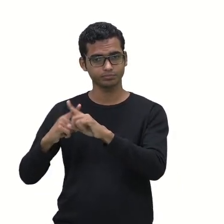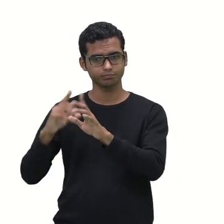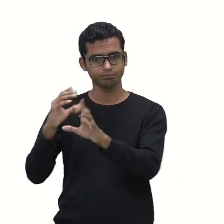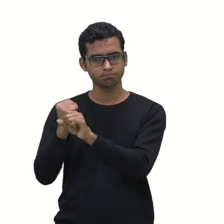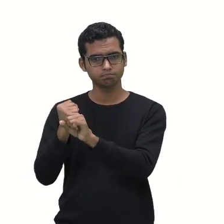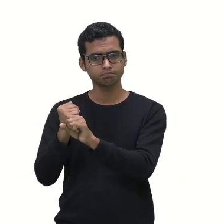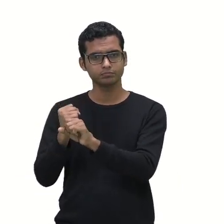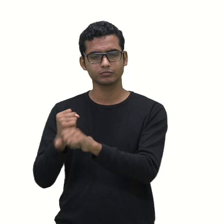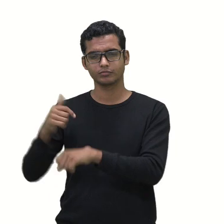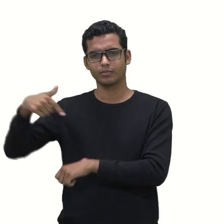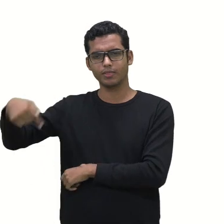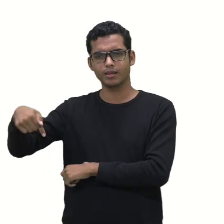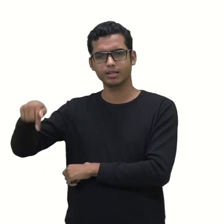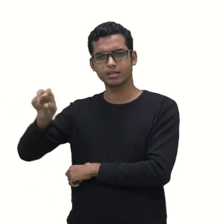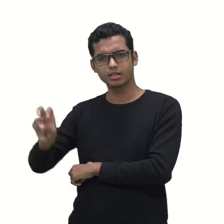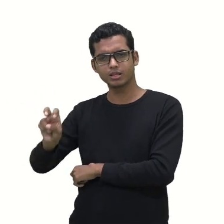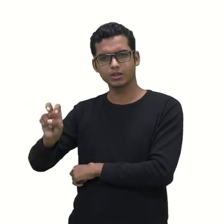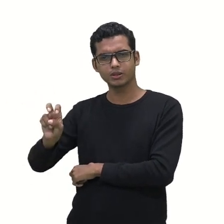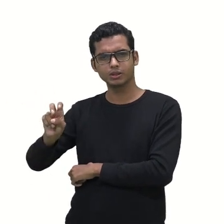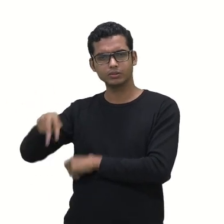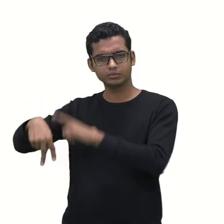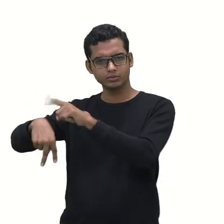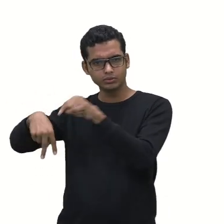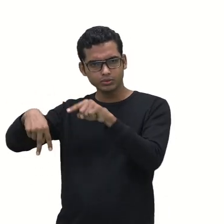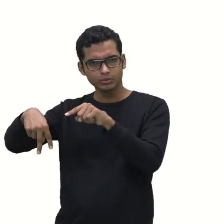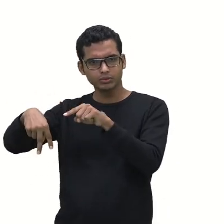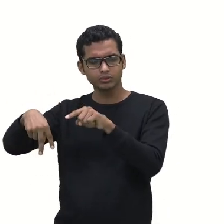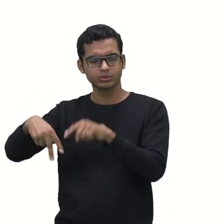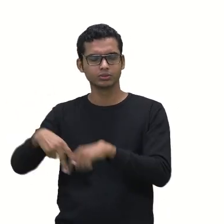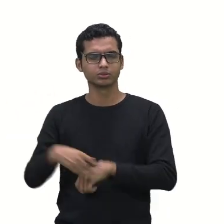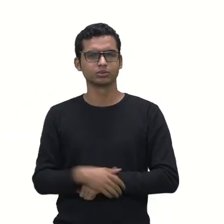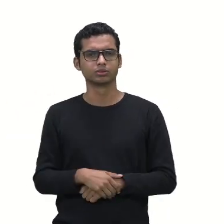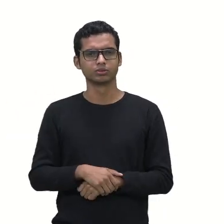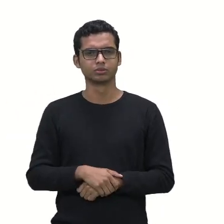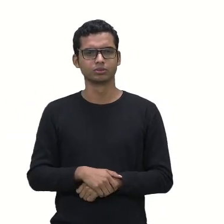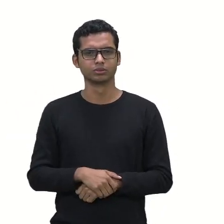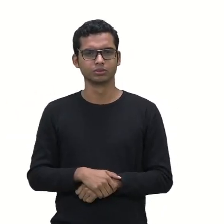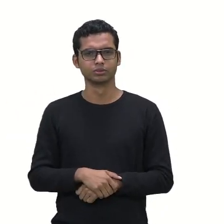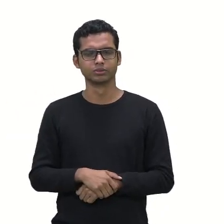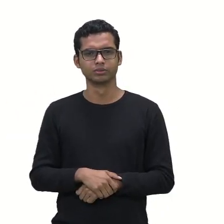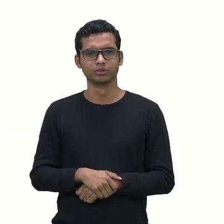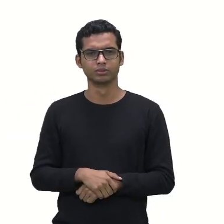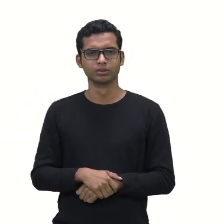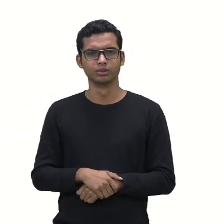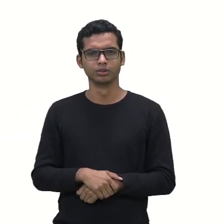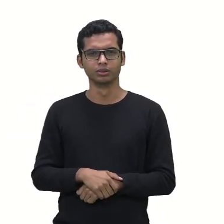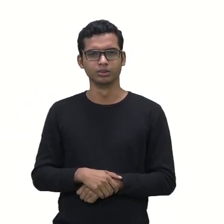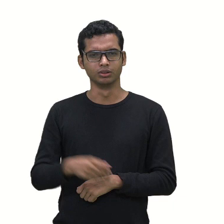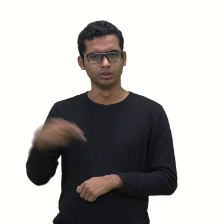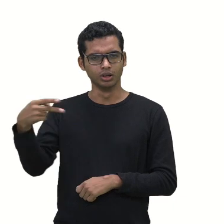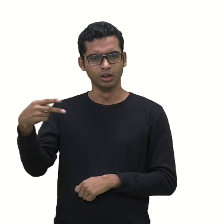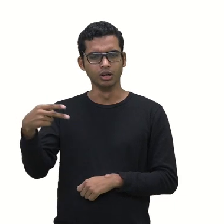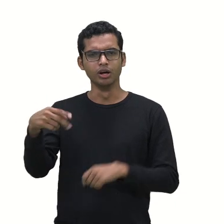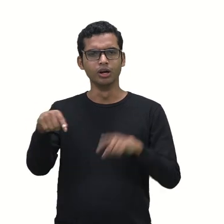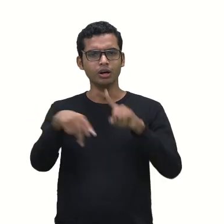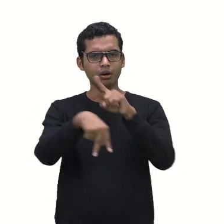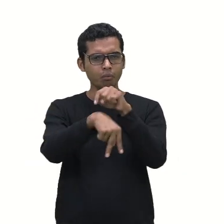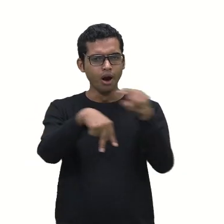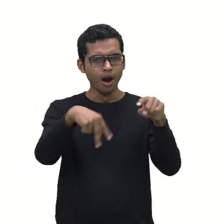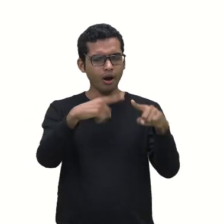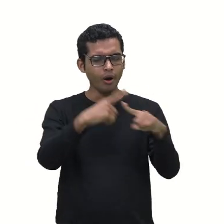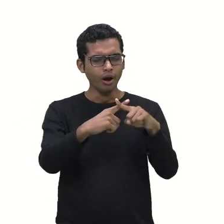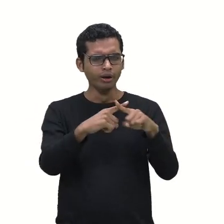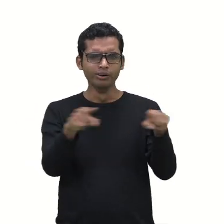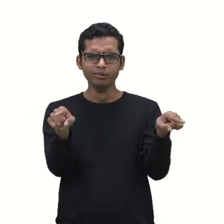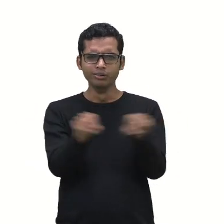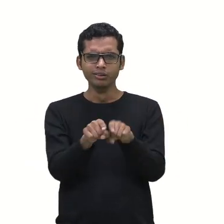75π no primeiro membro da igualdade e nós temos um π lá no segundo membro